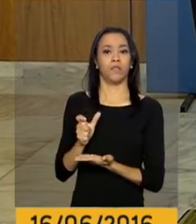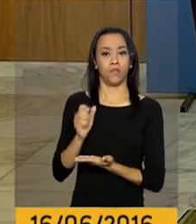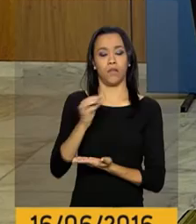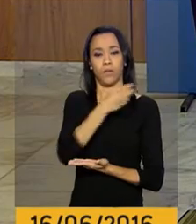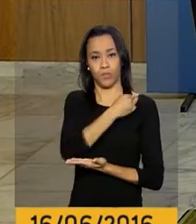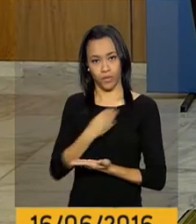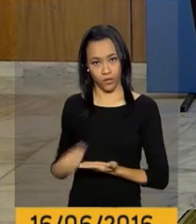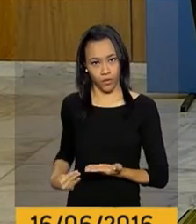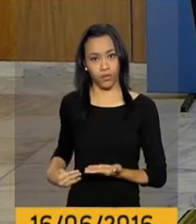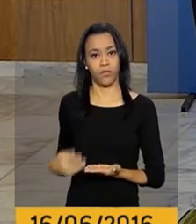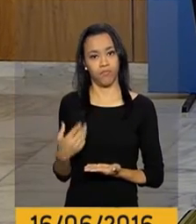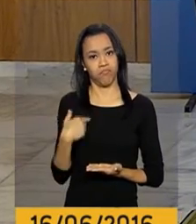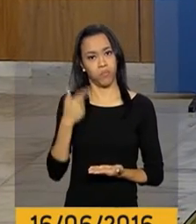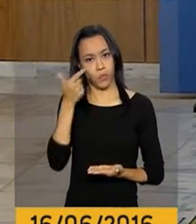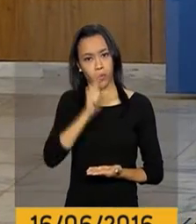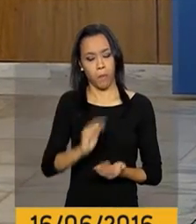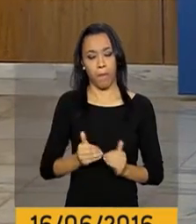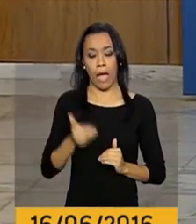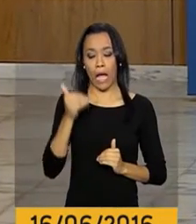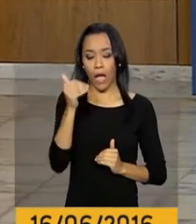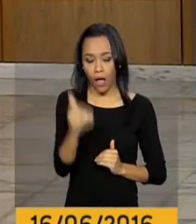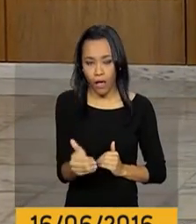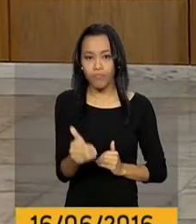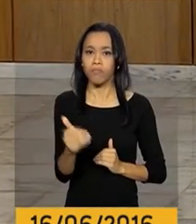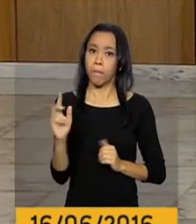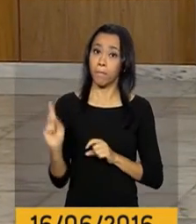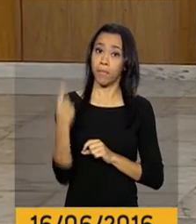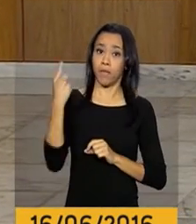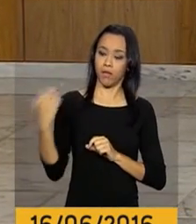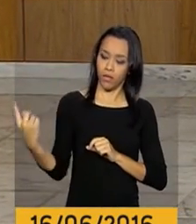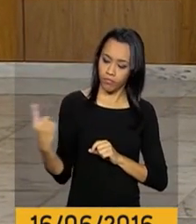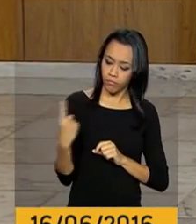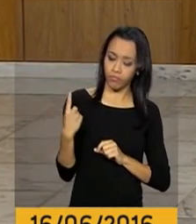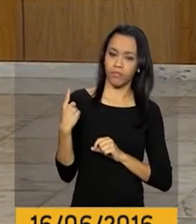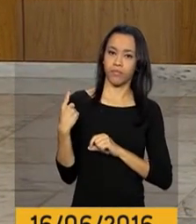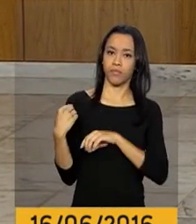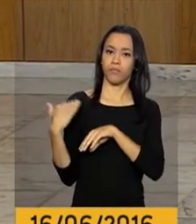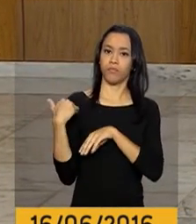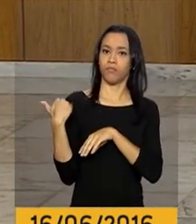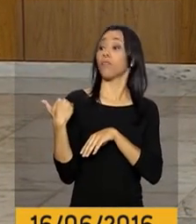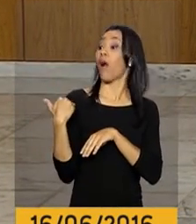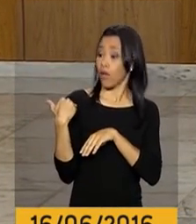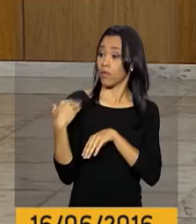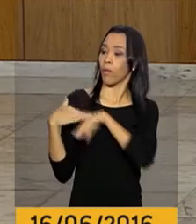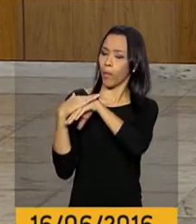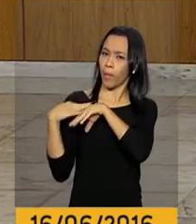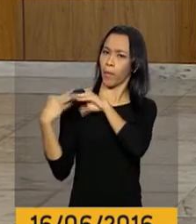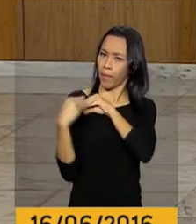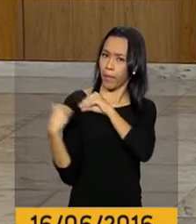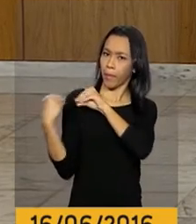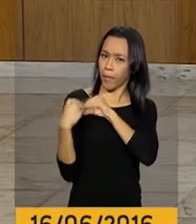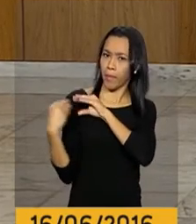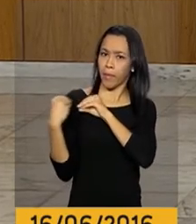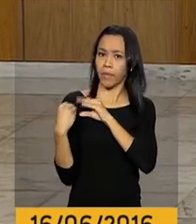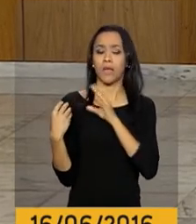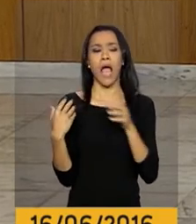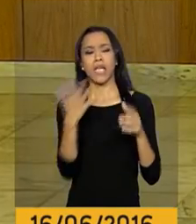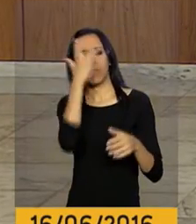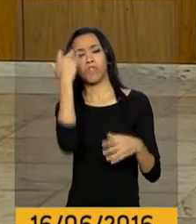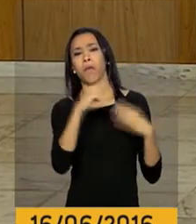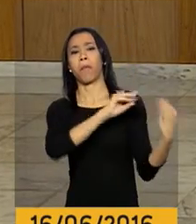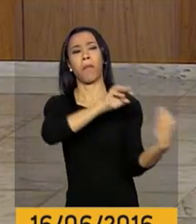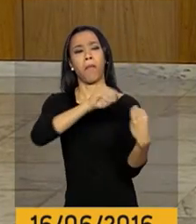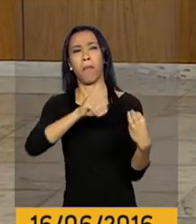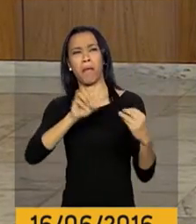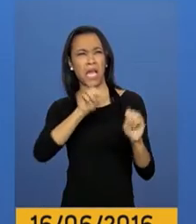ponto. Evidentemente, o primeiro passo foi uma conversa que ele teve comigo, e eu disse, olha, como dizem por aí que nós não teremos educação como prioridade, eu